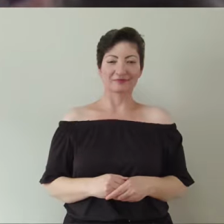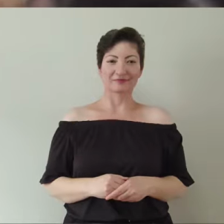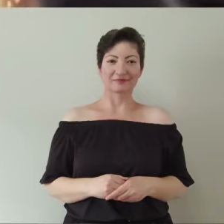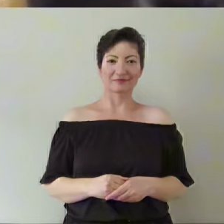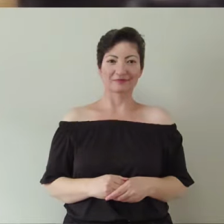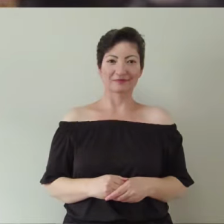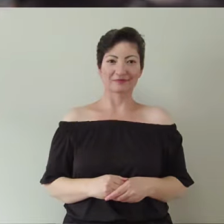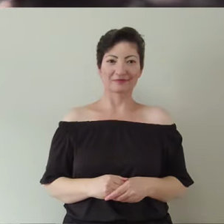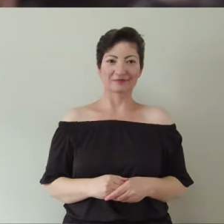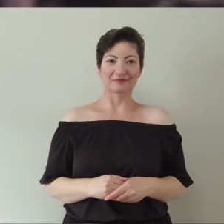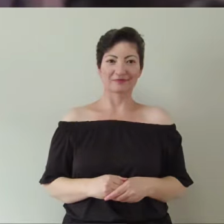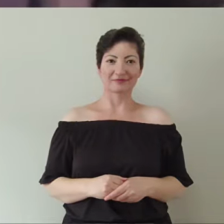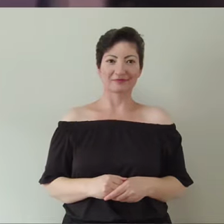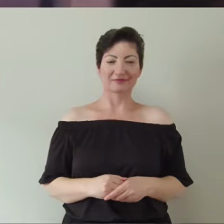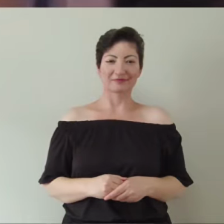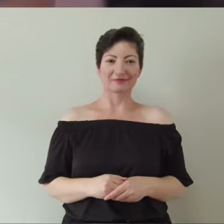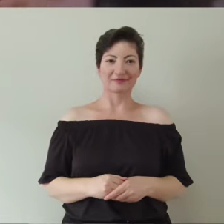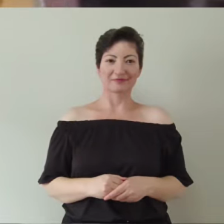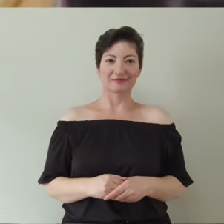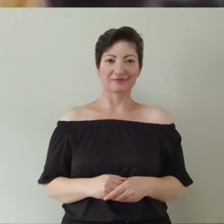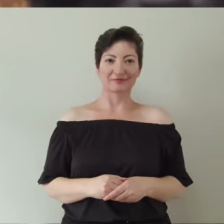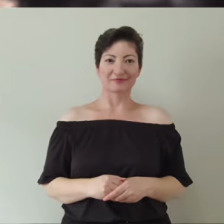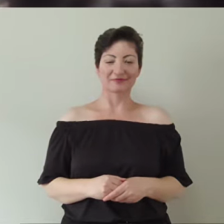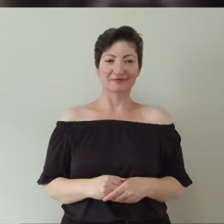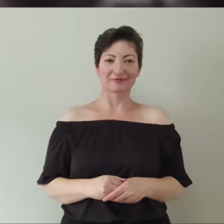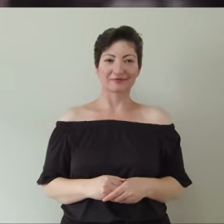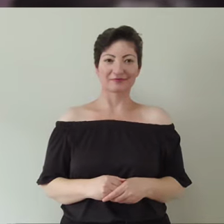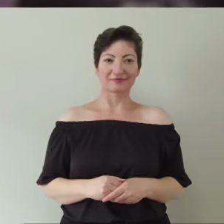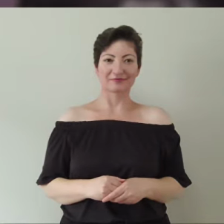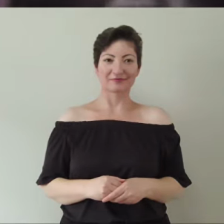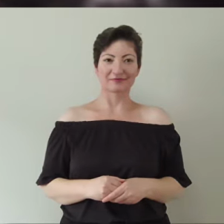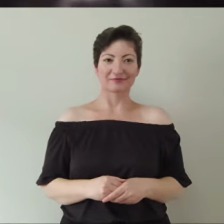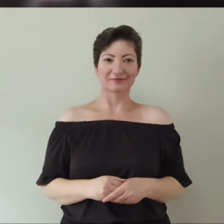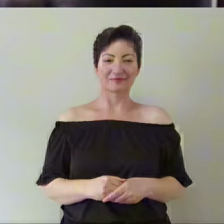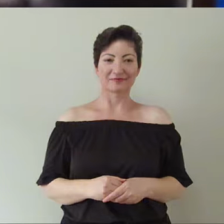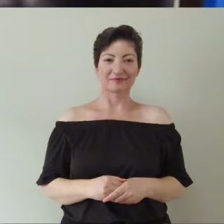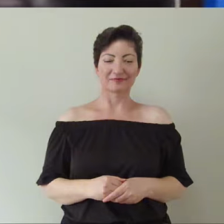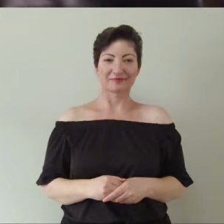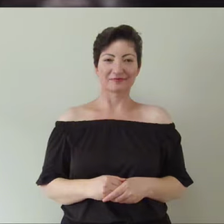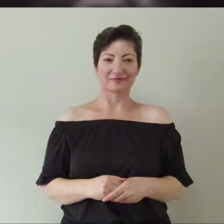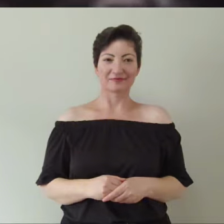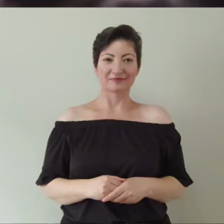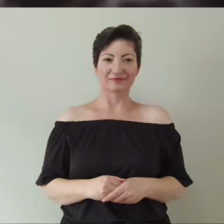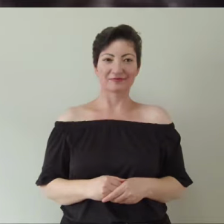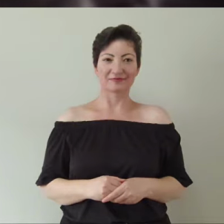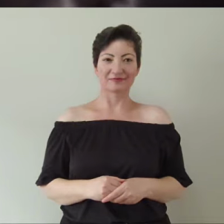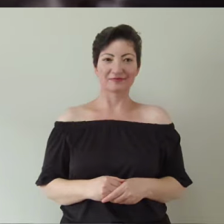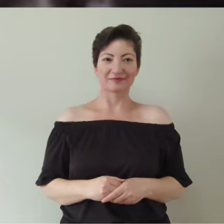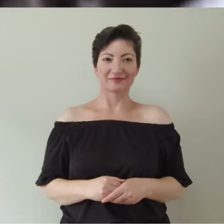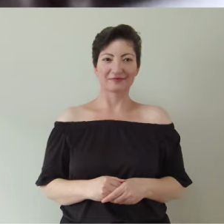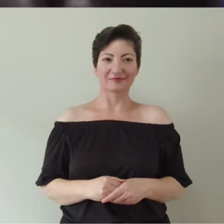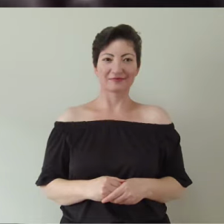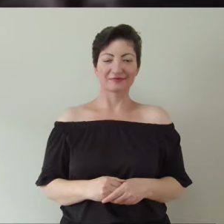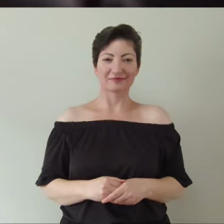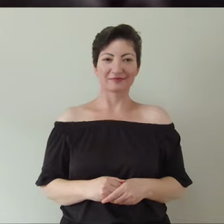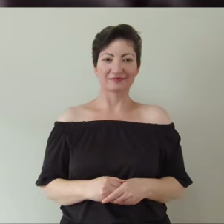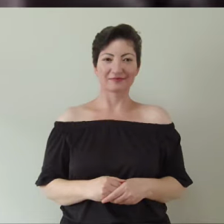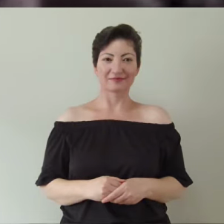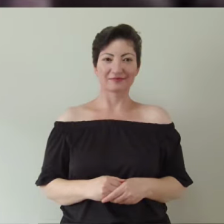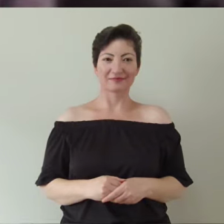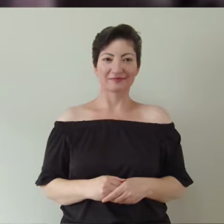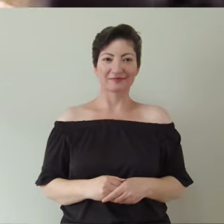Há 3 noites que eu não durmo, lala, pois perdi o meu galinho,